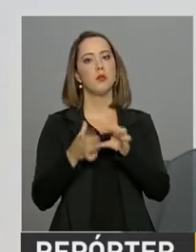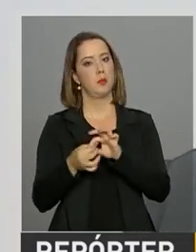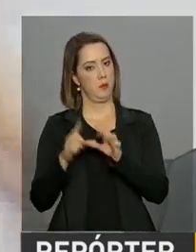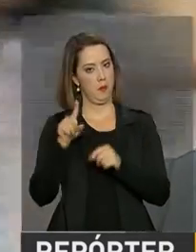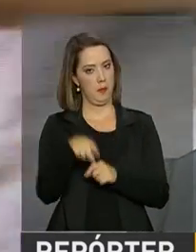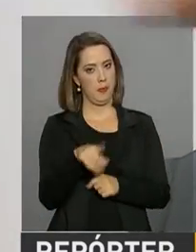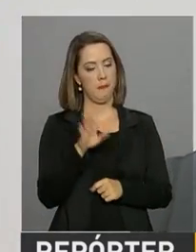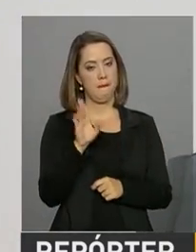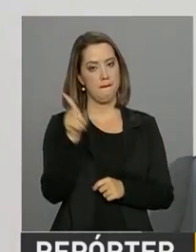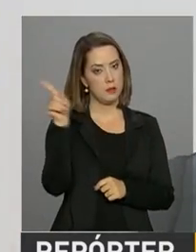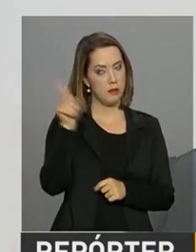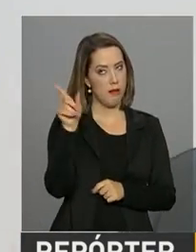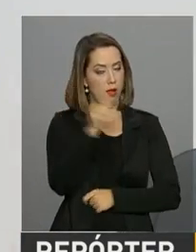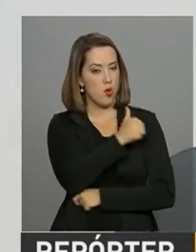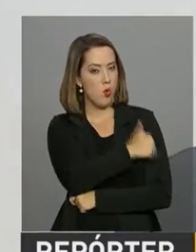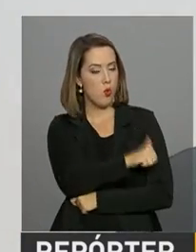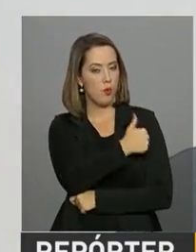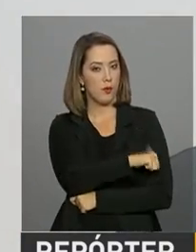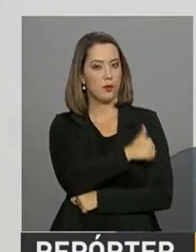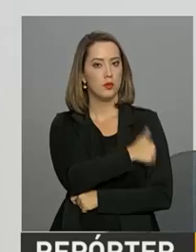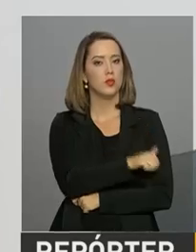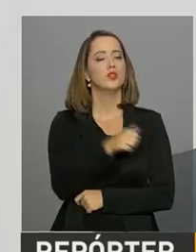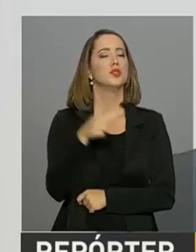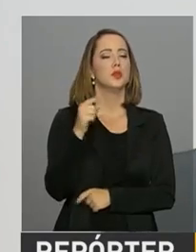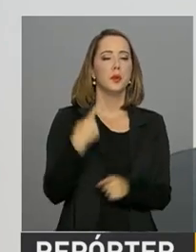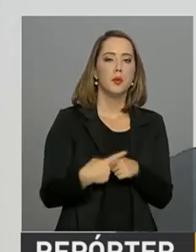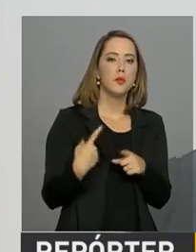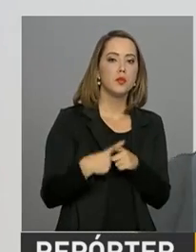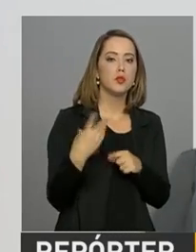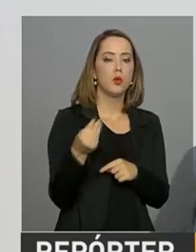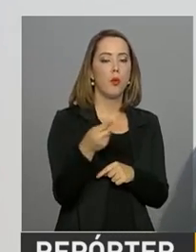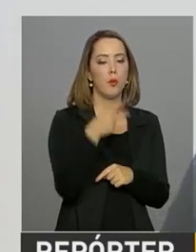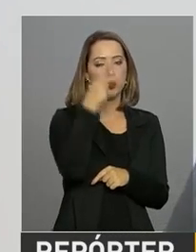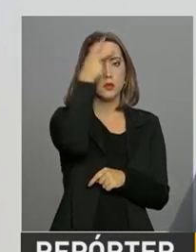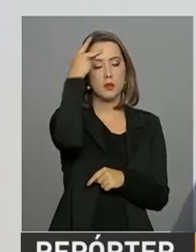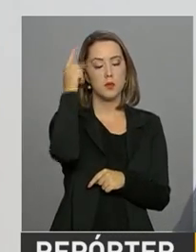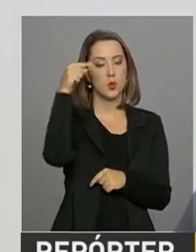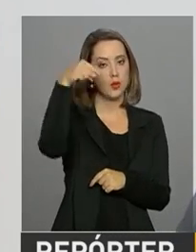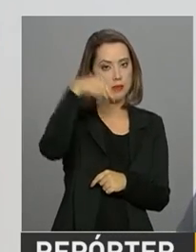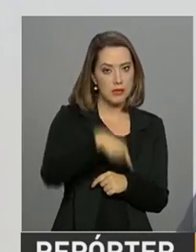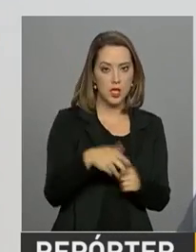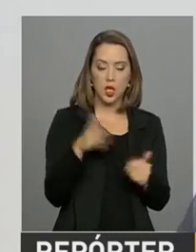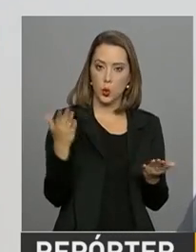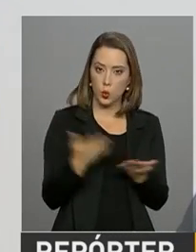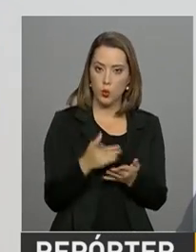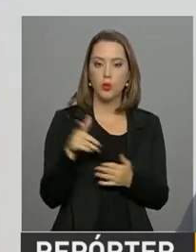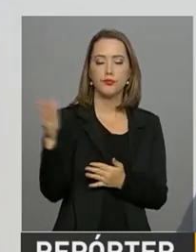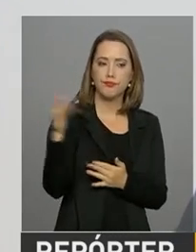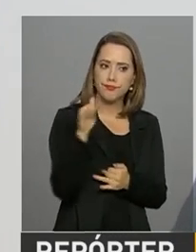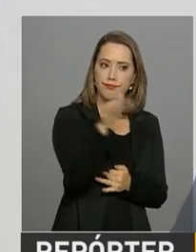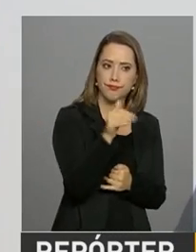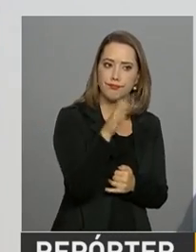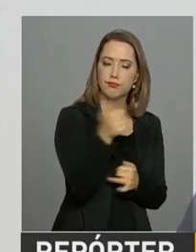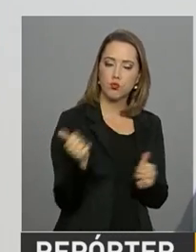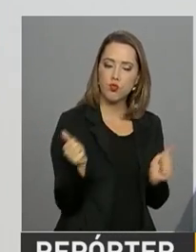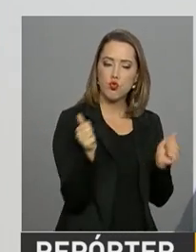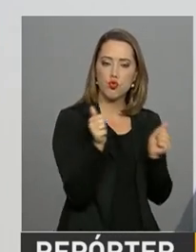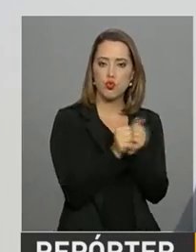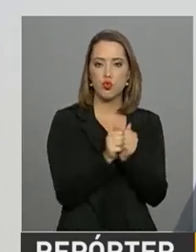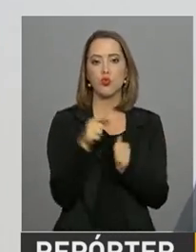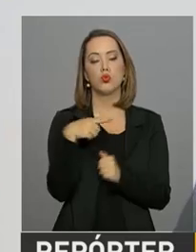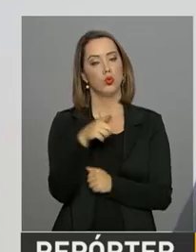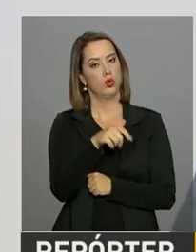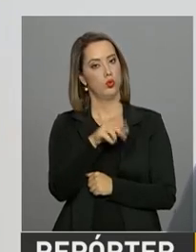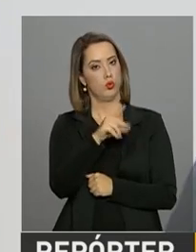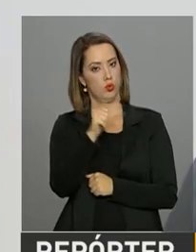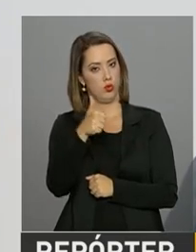autoridades lá do Rio de Janeiro e portanto muitos dos que estão aqui serão chamados para nos acompanhar nesse encontro o que é que faremos no dia